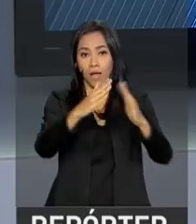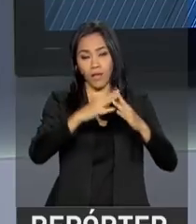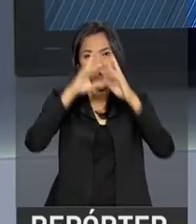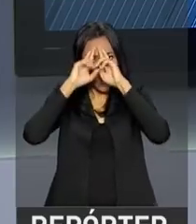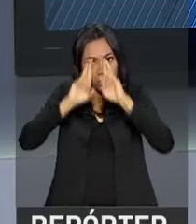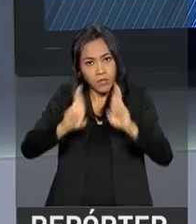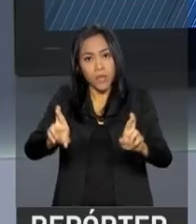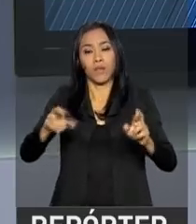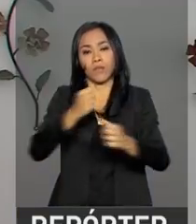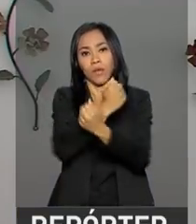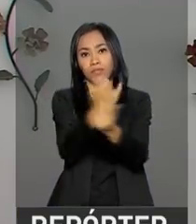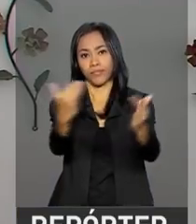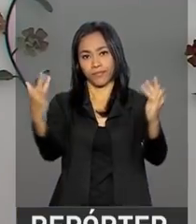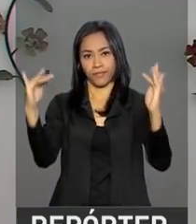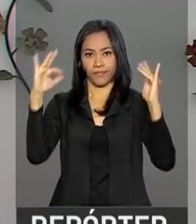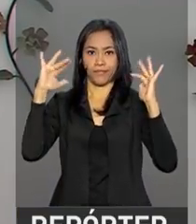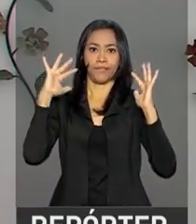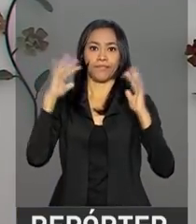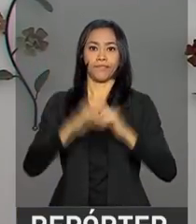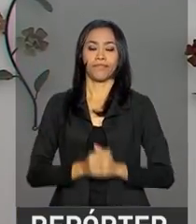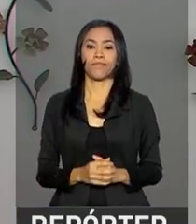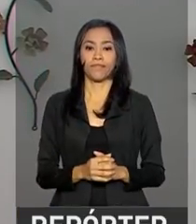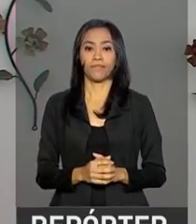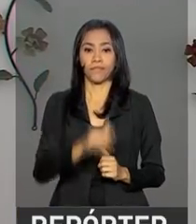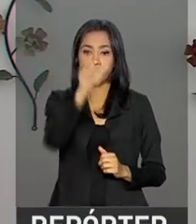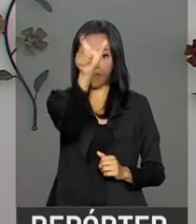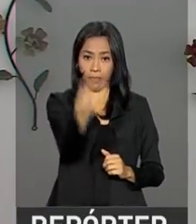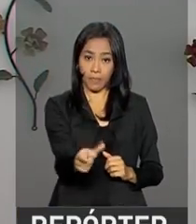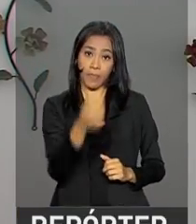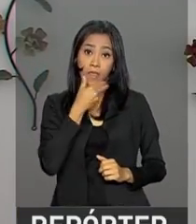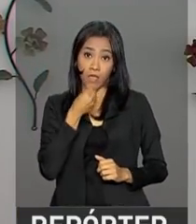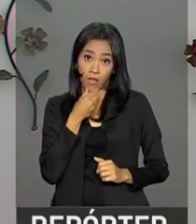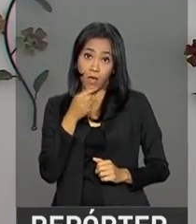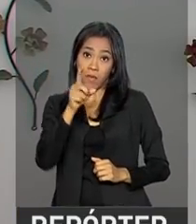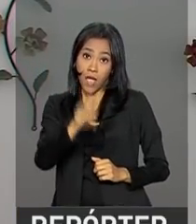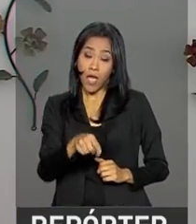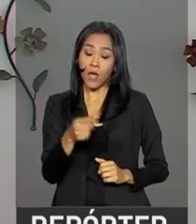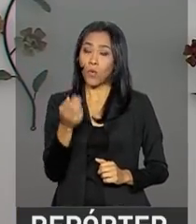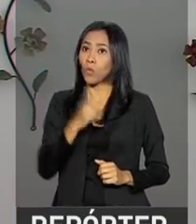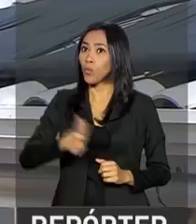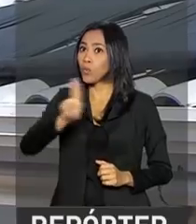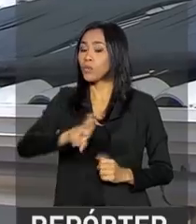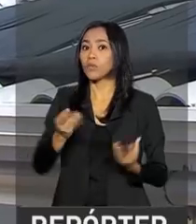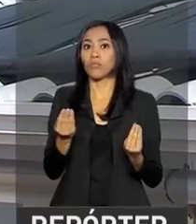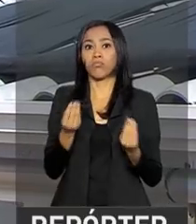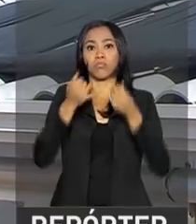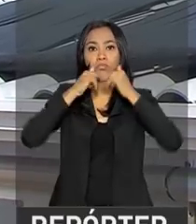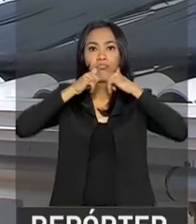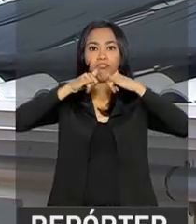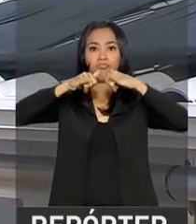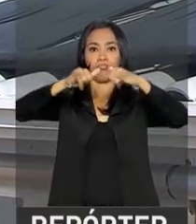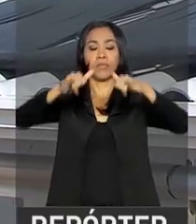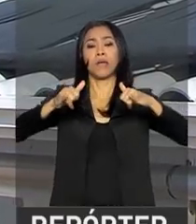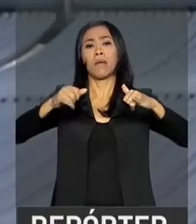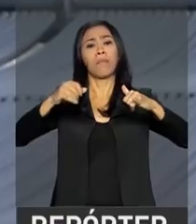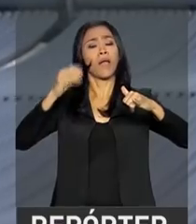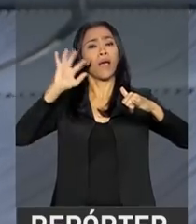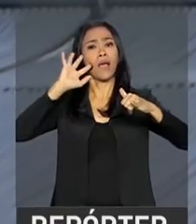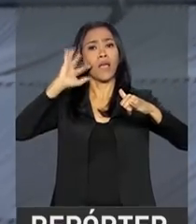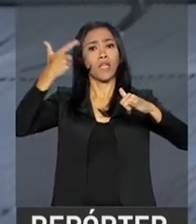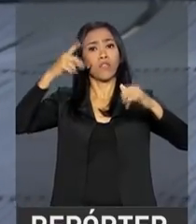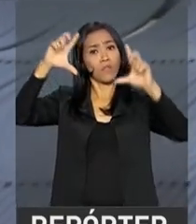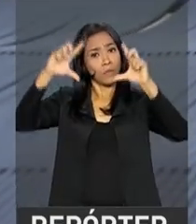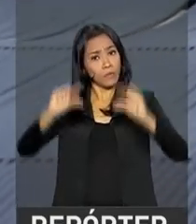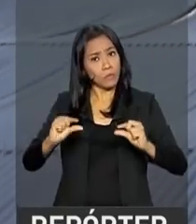ambiente rafael se considera um grande consumidor de energia elétrica e para diminuir a conta de luz